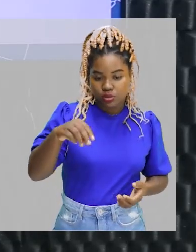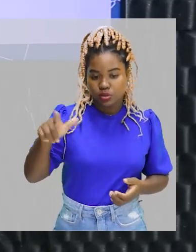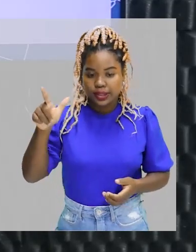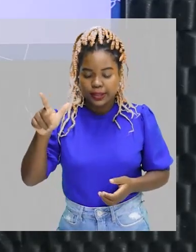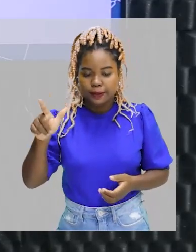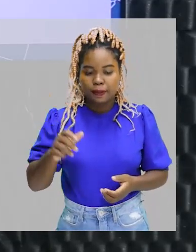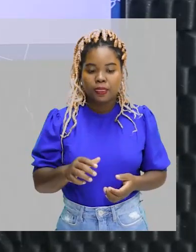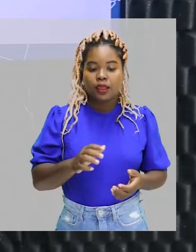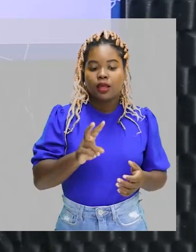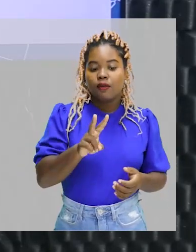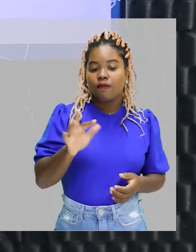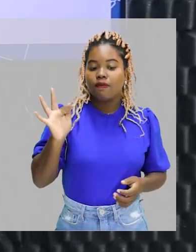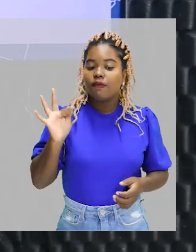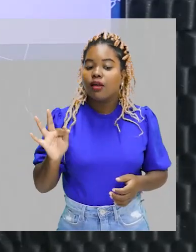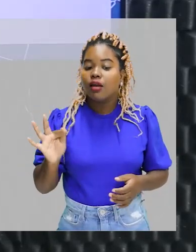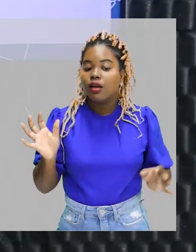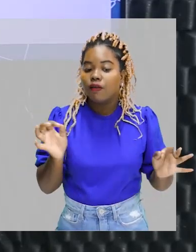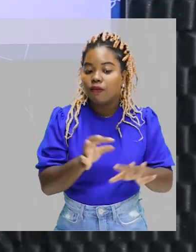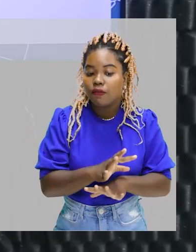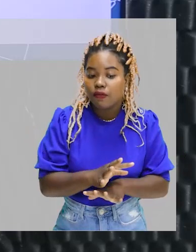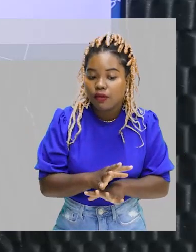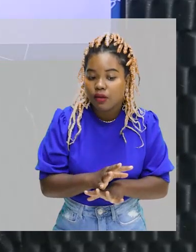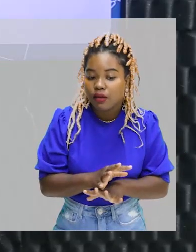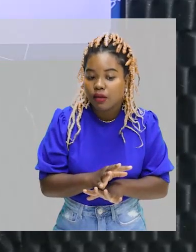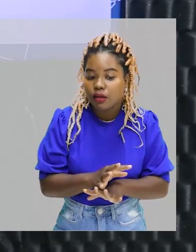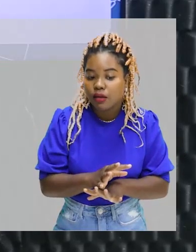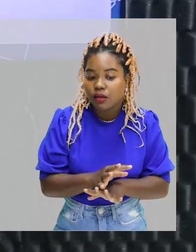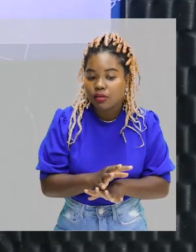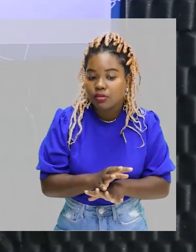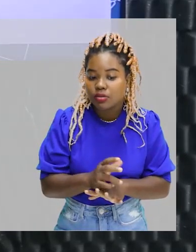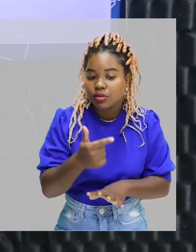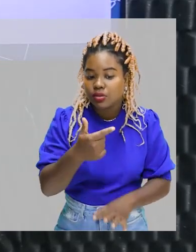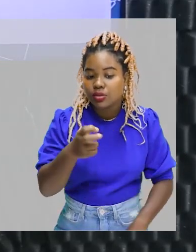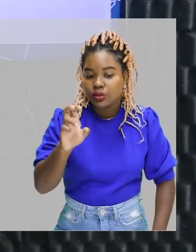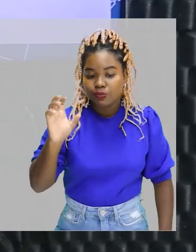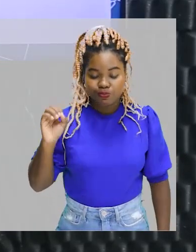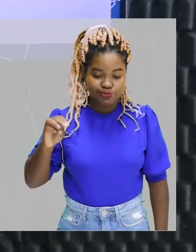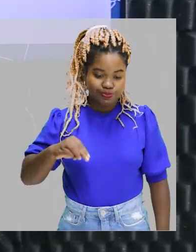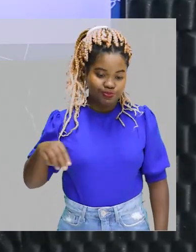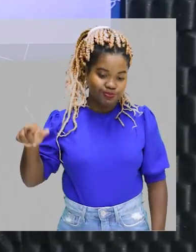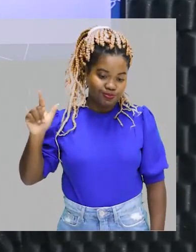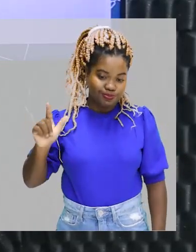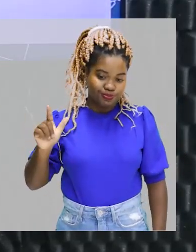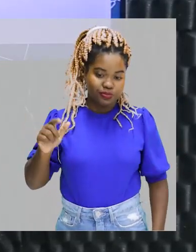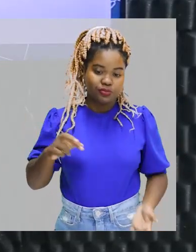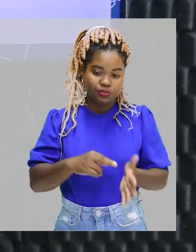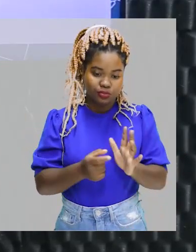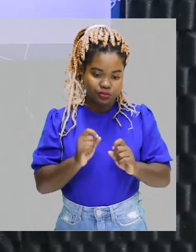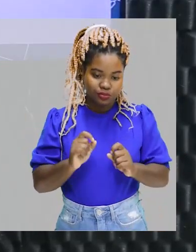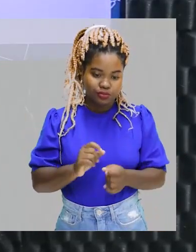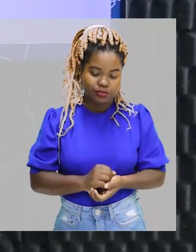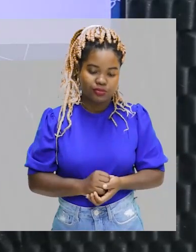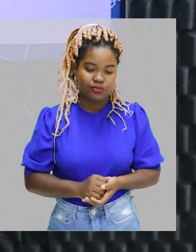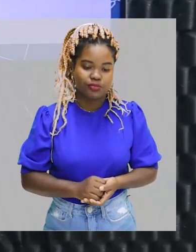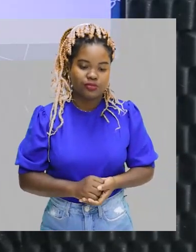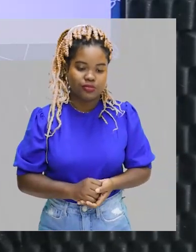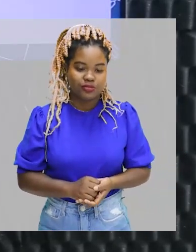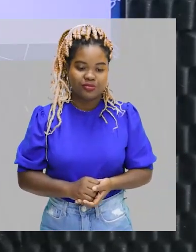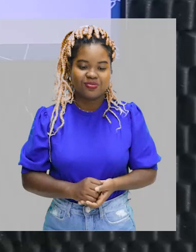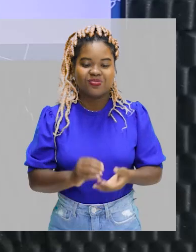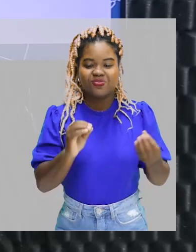vou terminar esse processo com 250 ml. Né? Então, isso quer dizer que